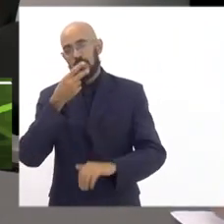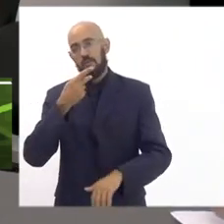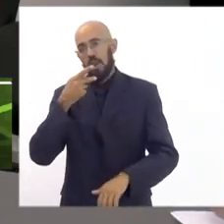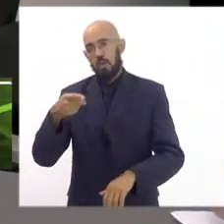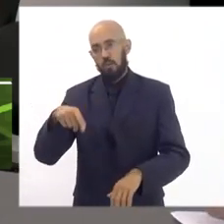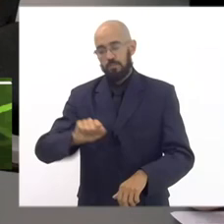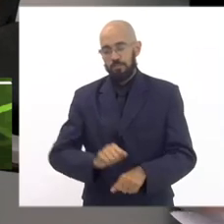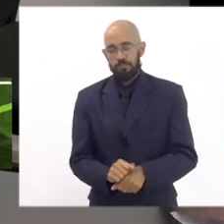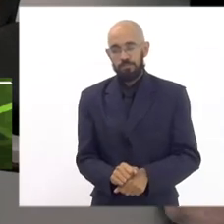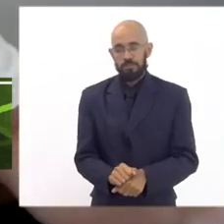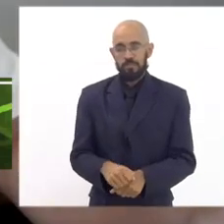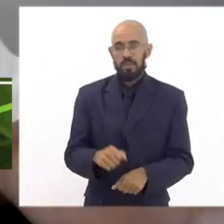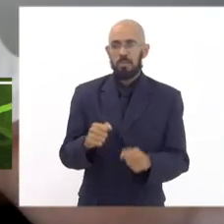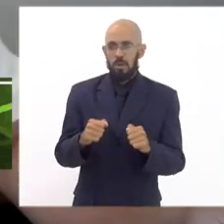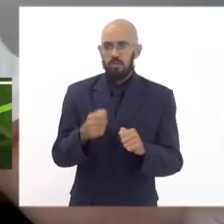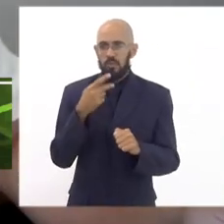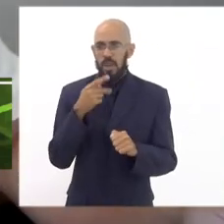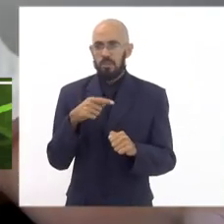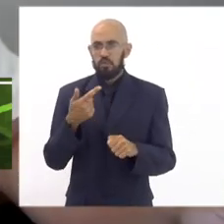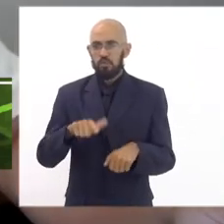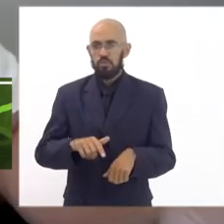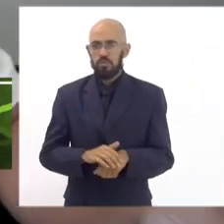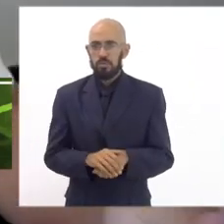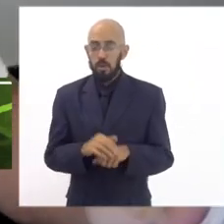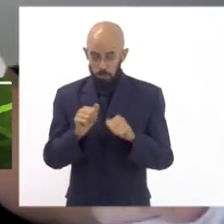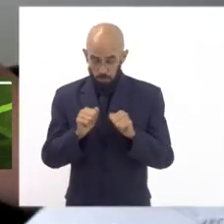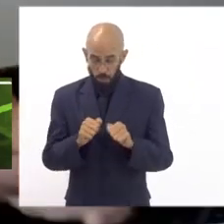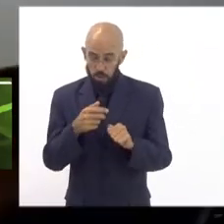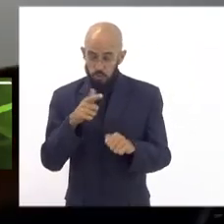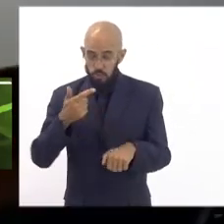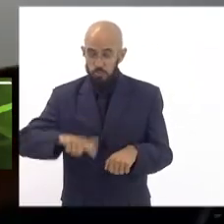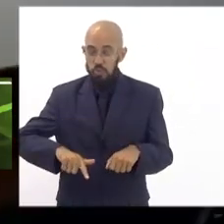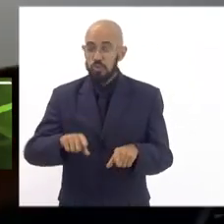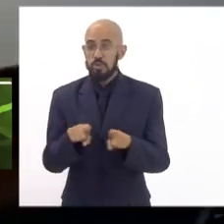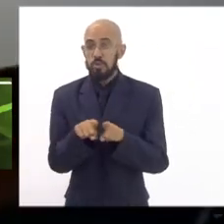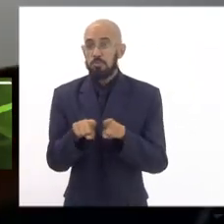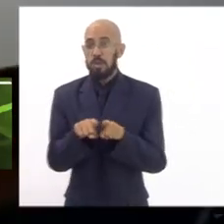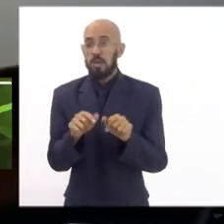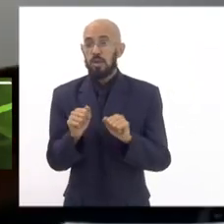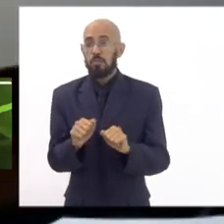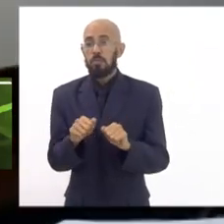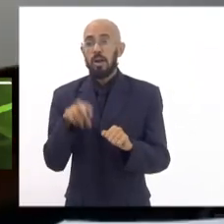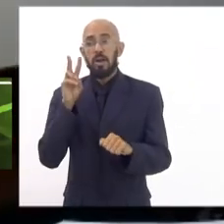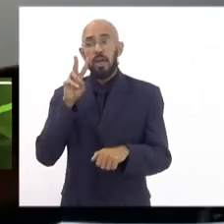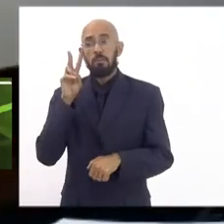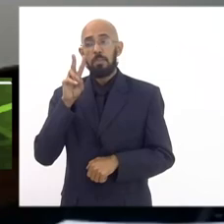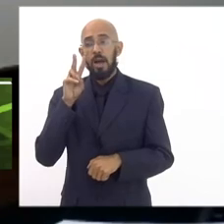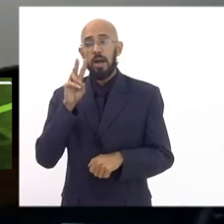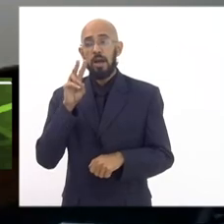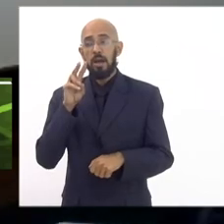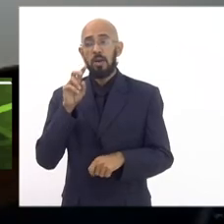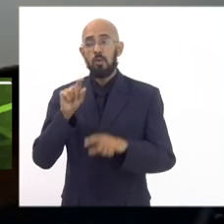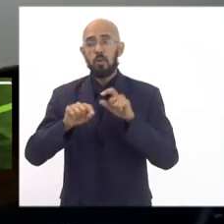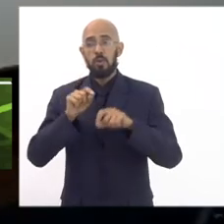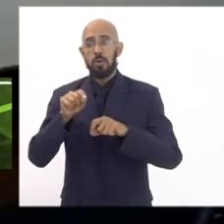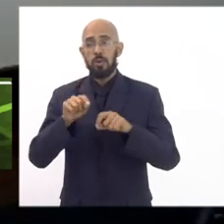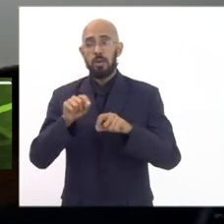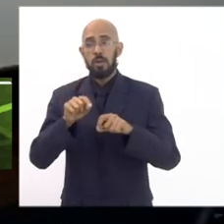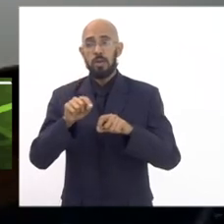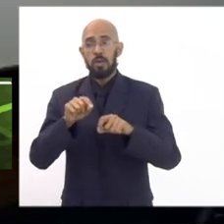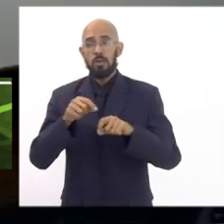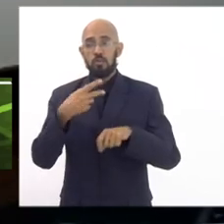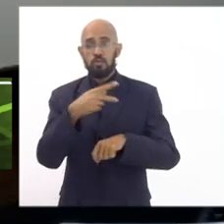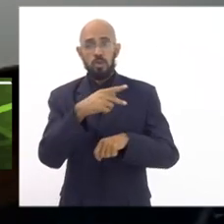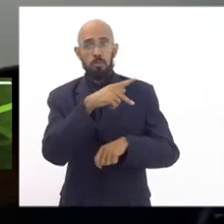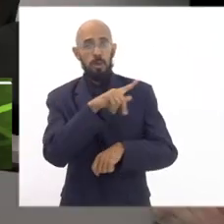número? Eu não só posso repetir, Rodrigo, como quero lembrar que o seu projeto não é da semana, não, é do dia. Pois é,